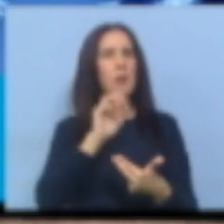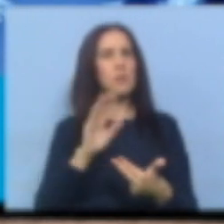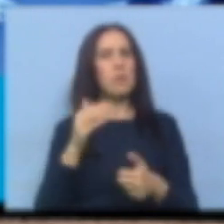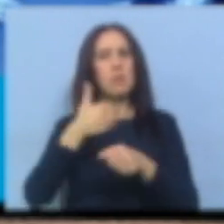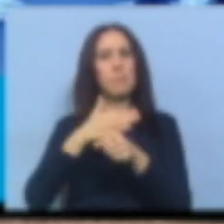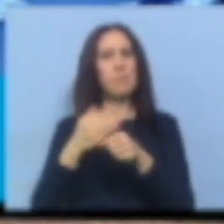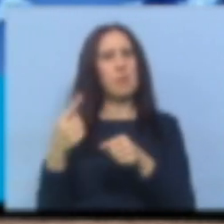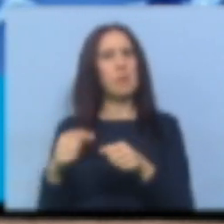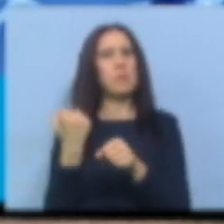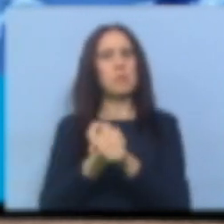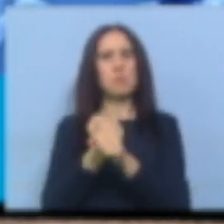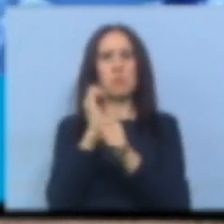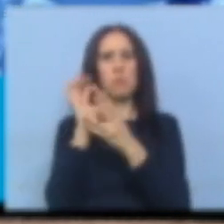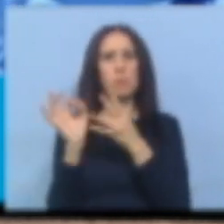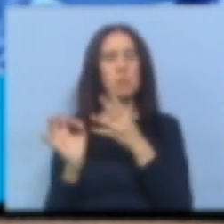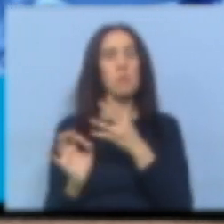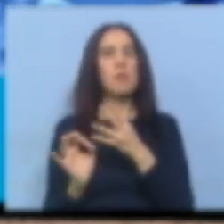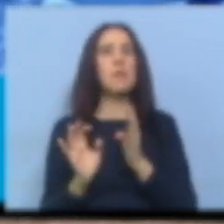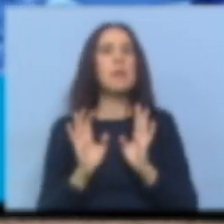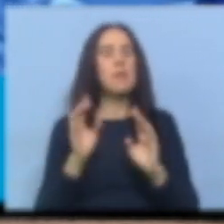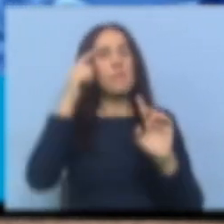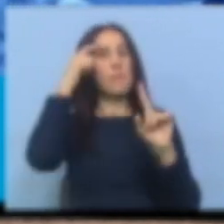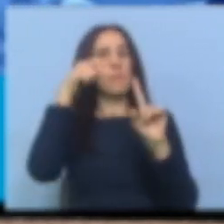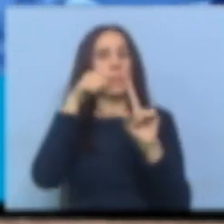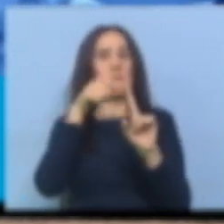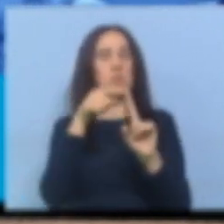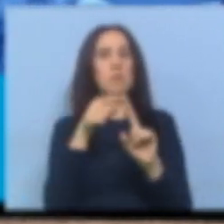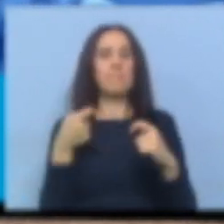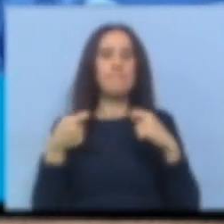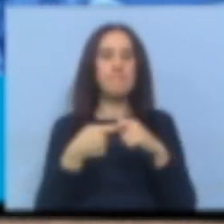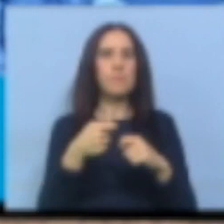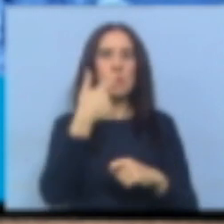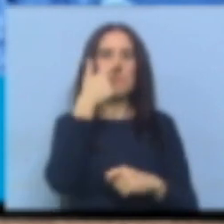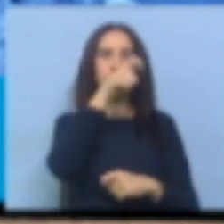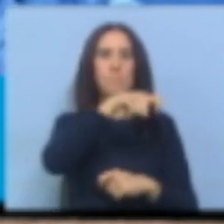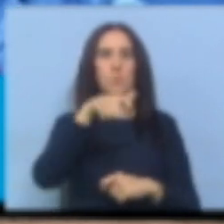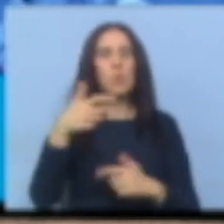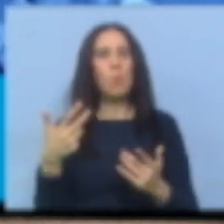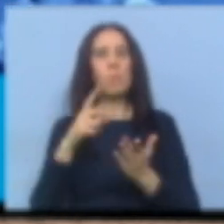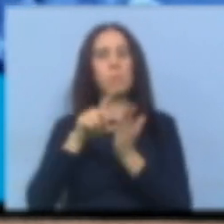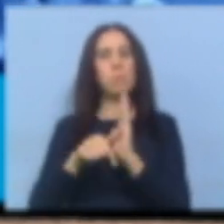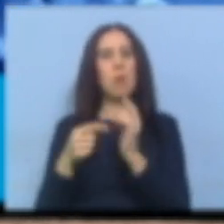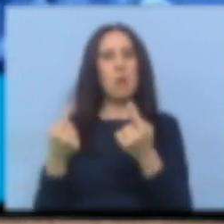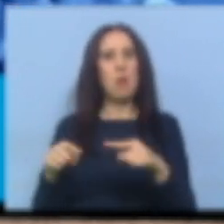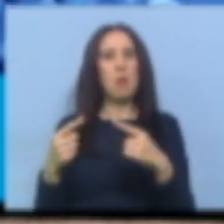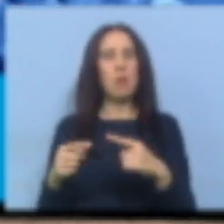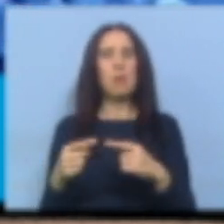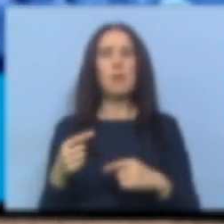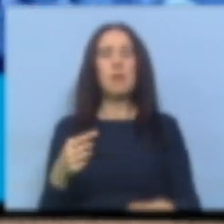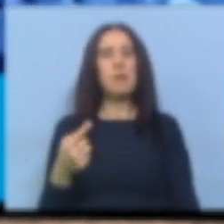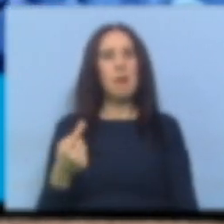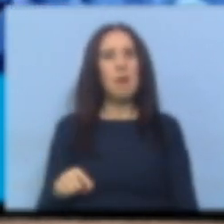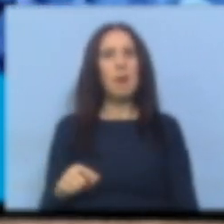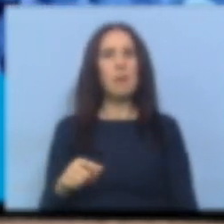departamentos e serviços específicos que visam atender as pessoas ou têm projetos que têm